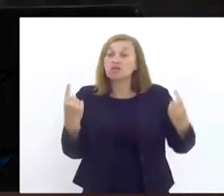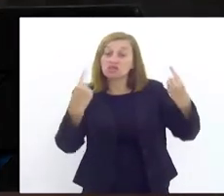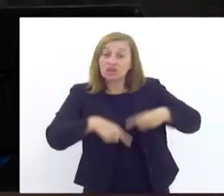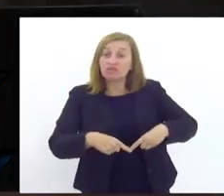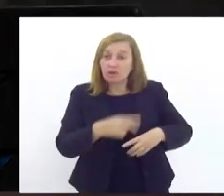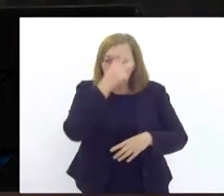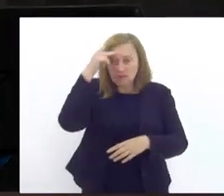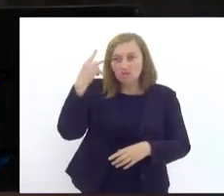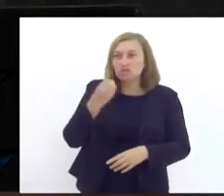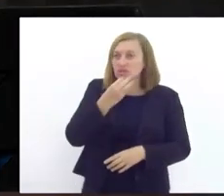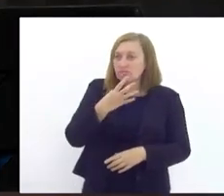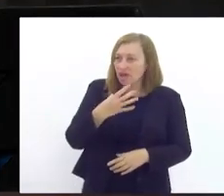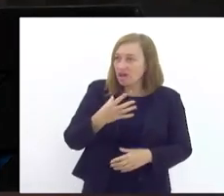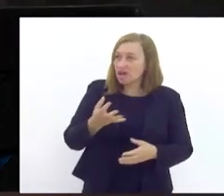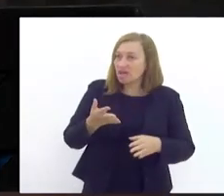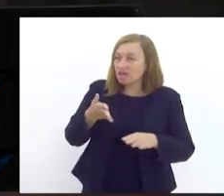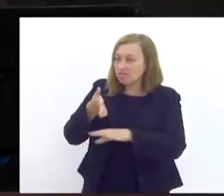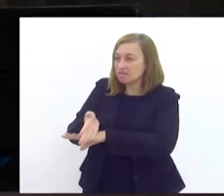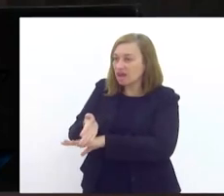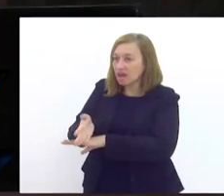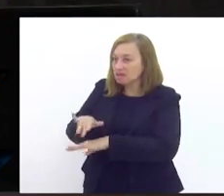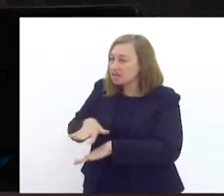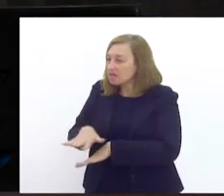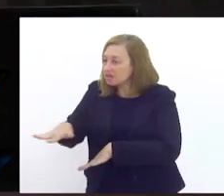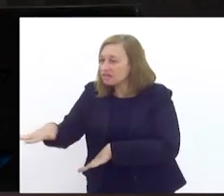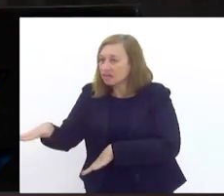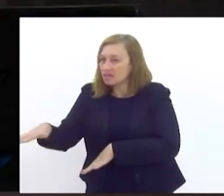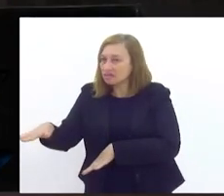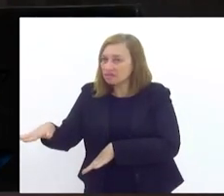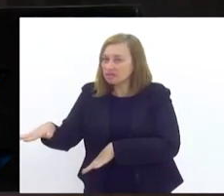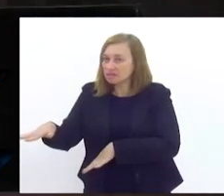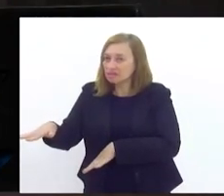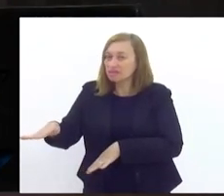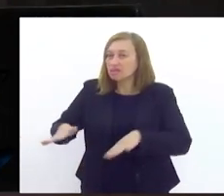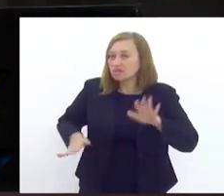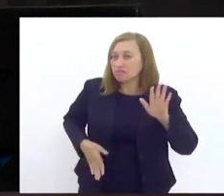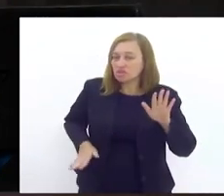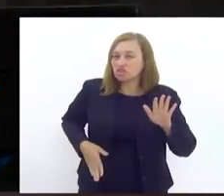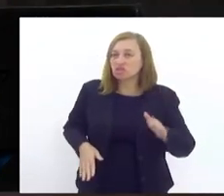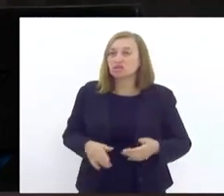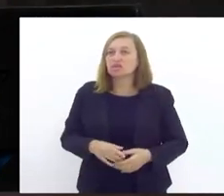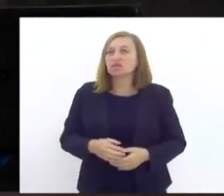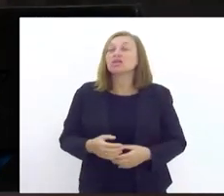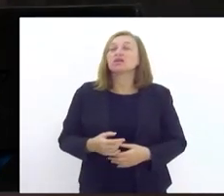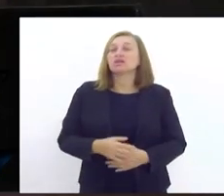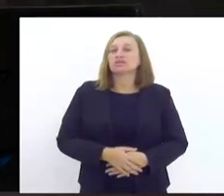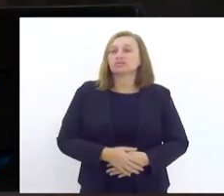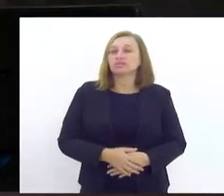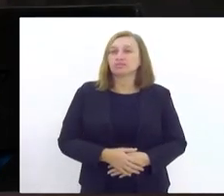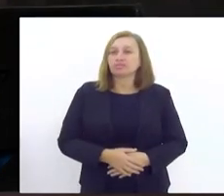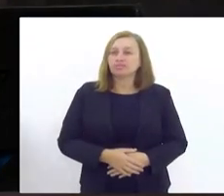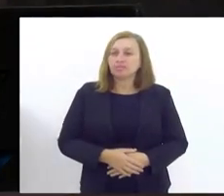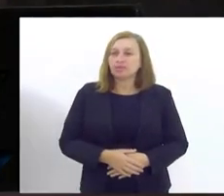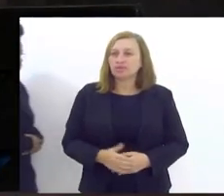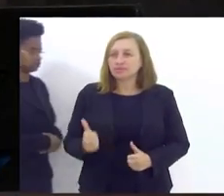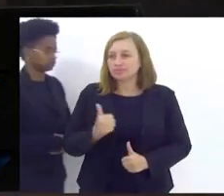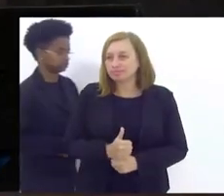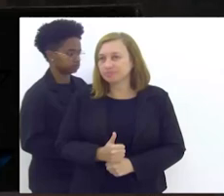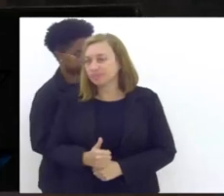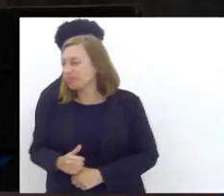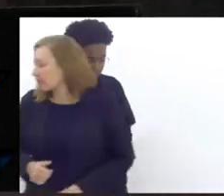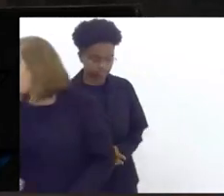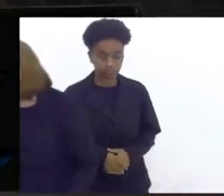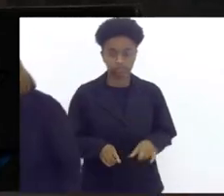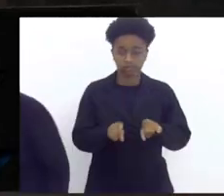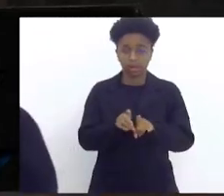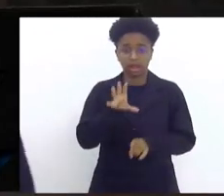cidadão de bem que 11 adentrar um território dominado pelo narco terror no Rio de Janeiro ele que tem adoração e predileção